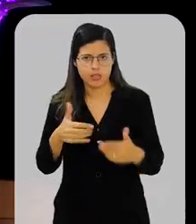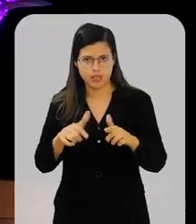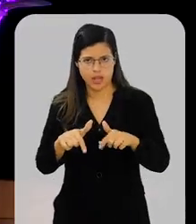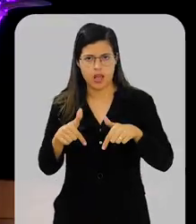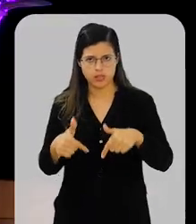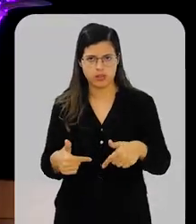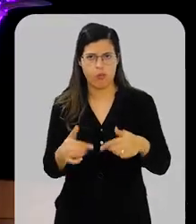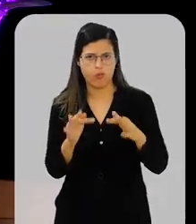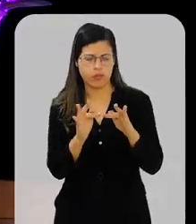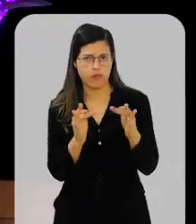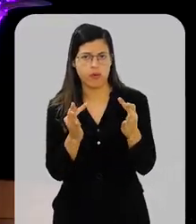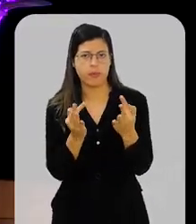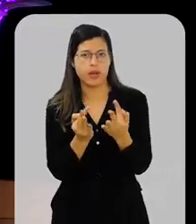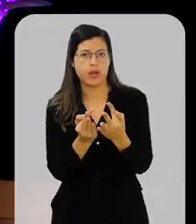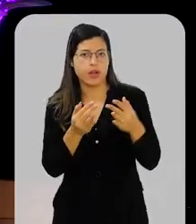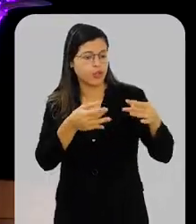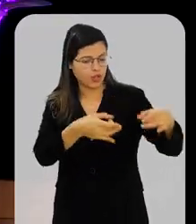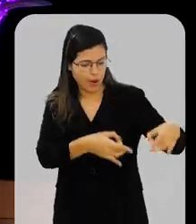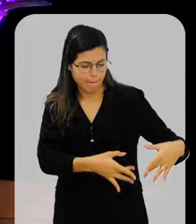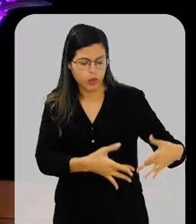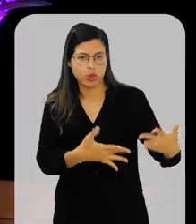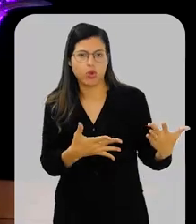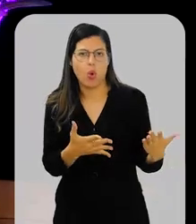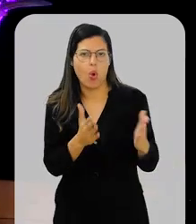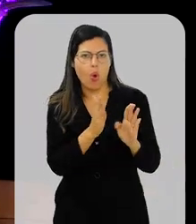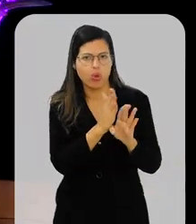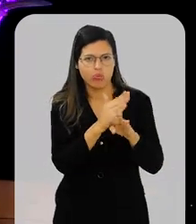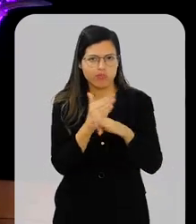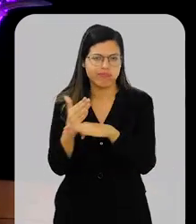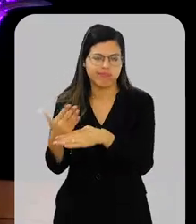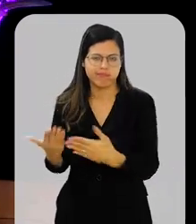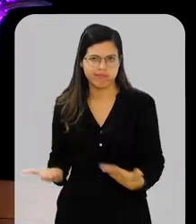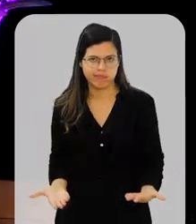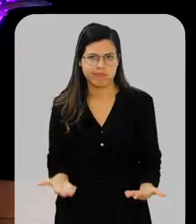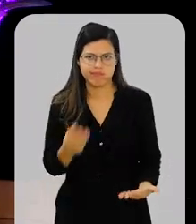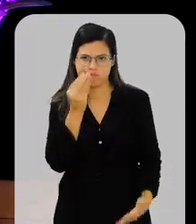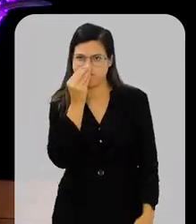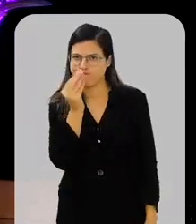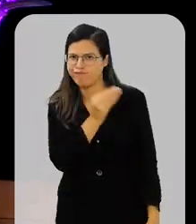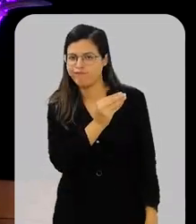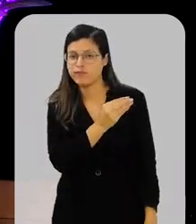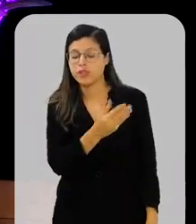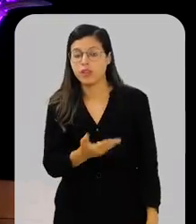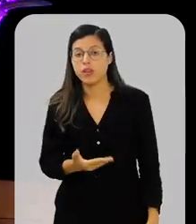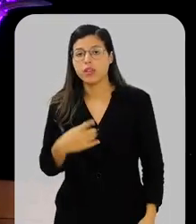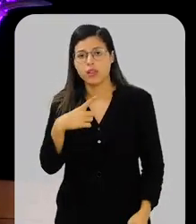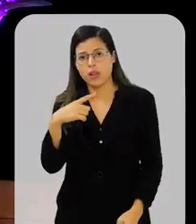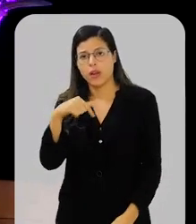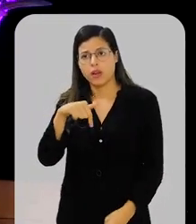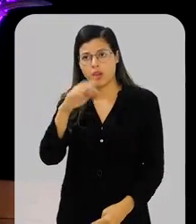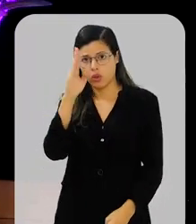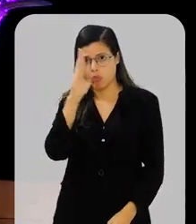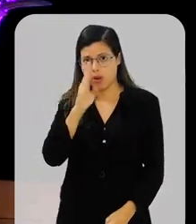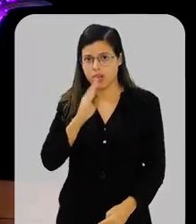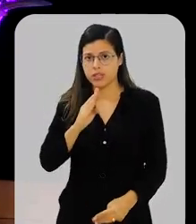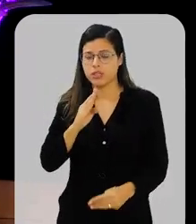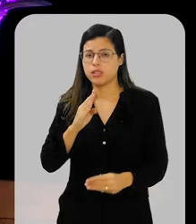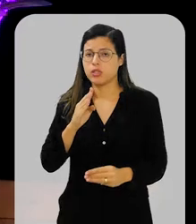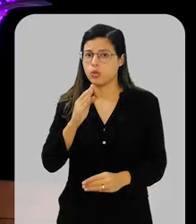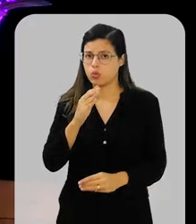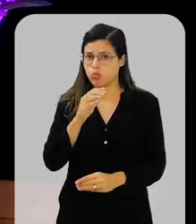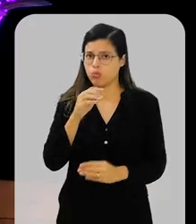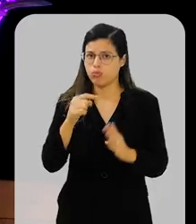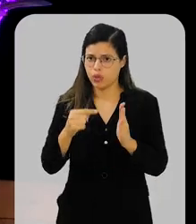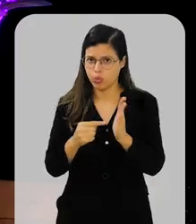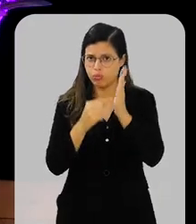Quando surge, infelizmente, né, essa atitude da família de abandono, negligência, nós temos aqui no Brasil o